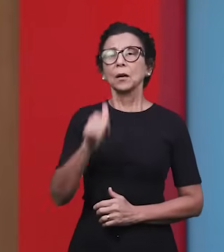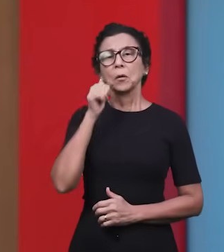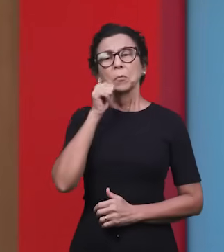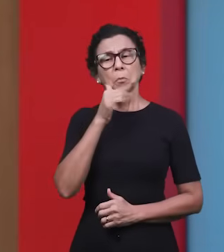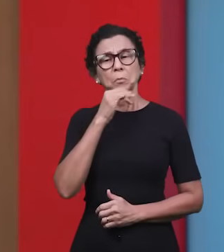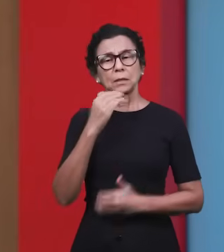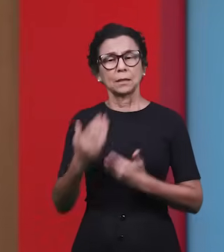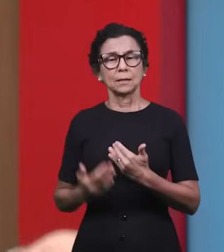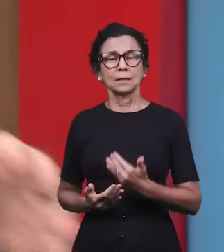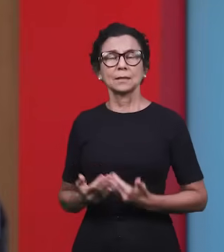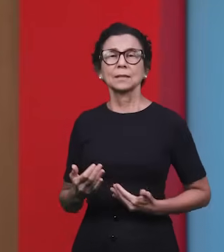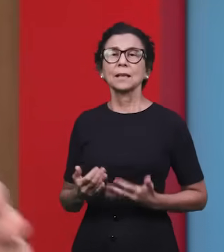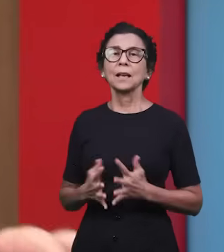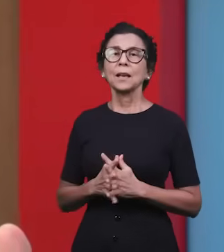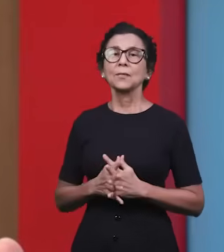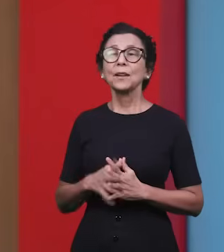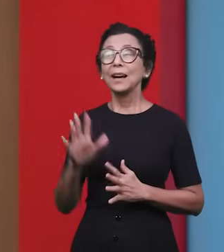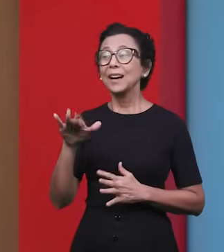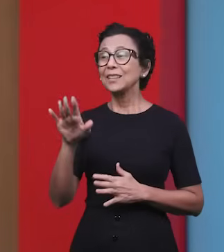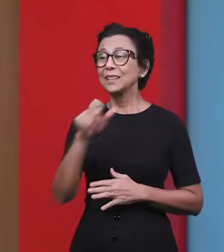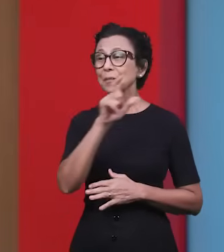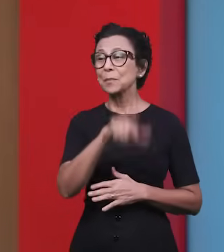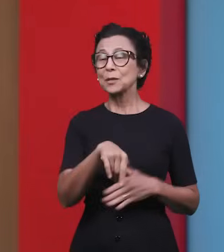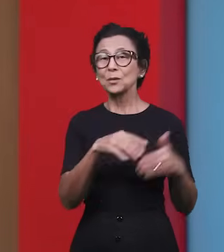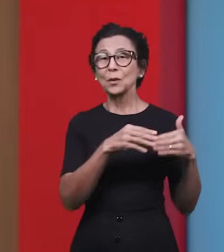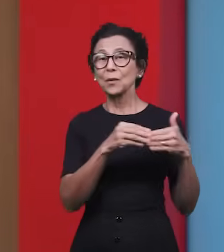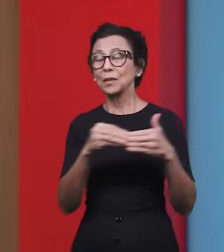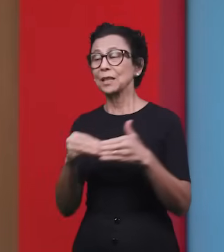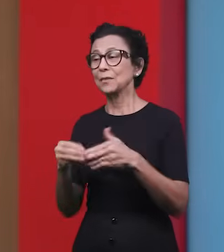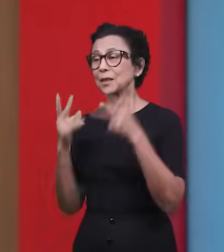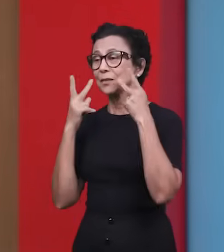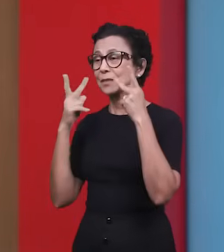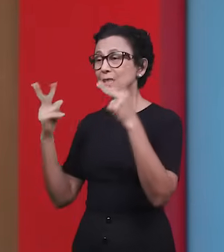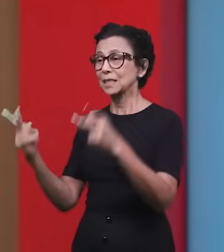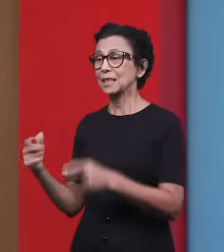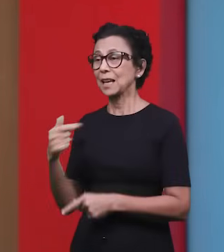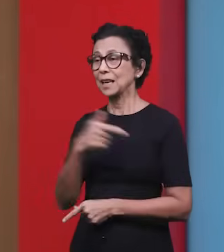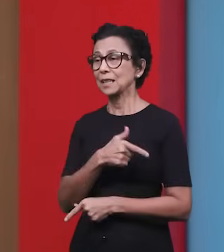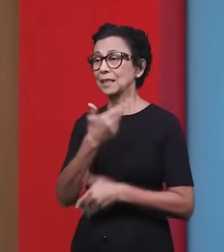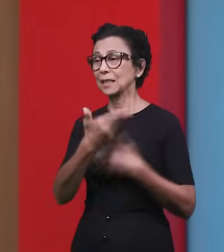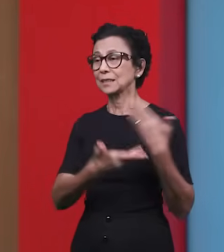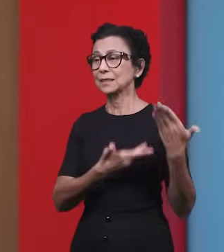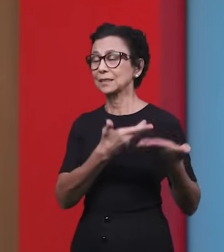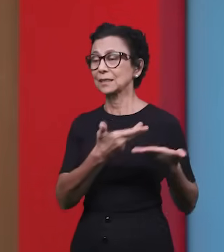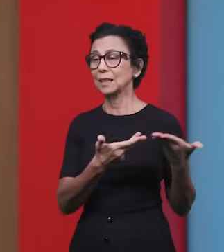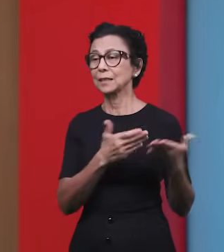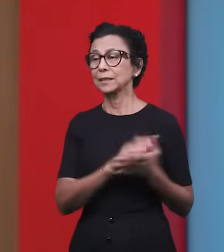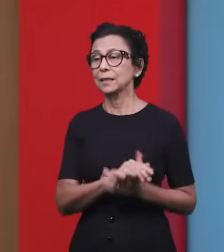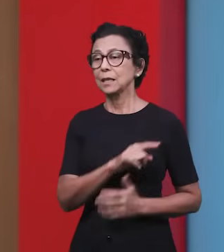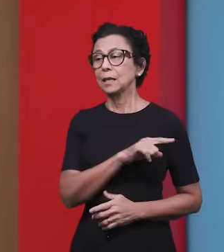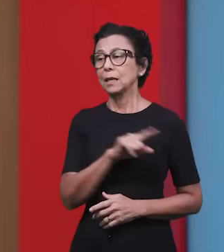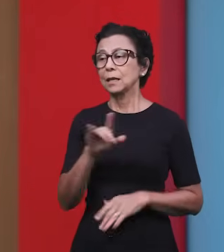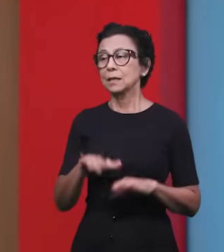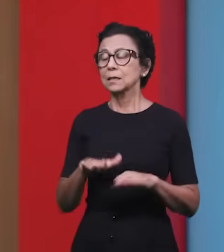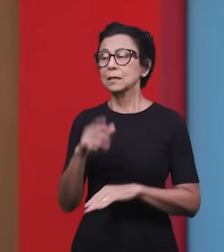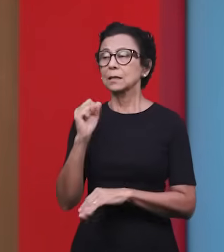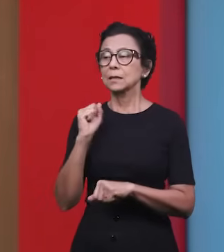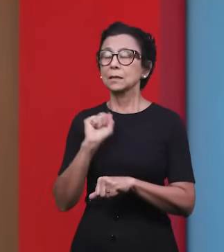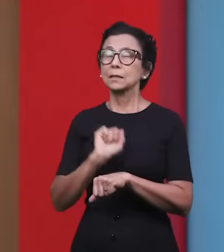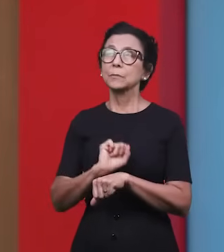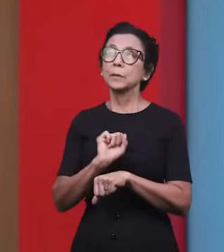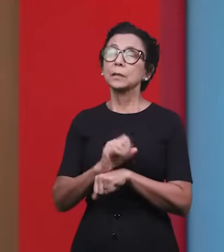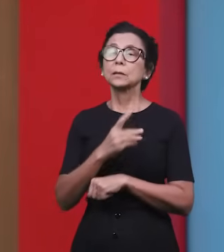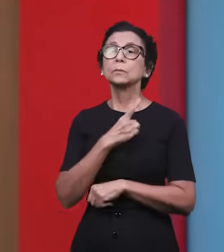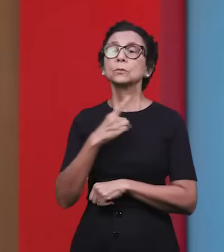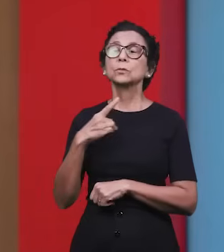uma serva, que trouxe um visitante querendo uma assistência, e ela fica ali esperando um